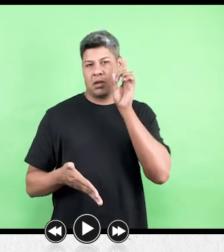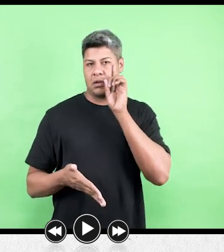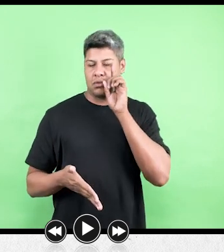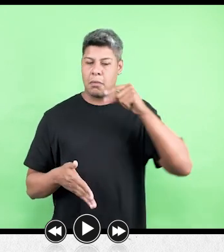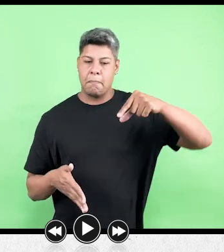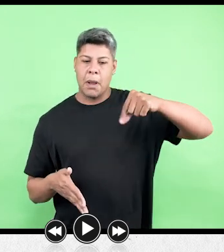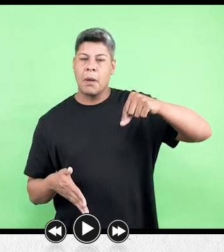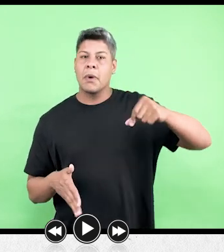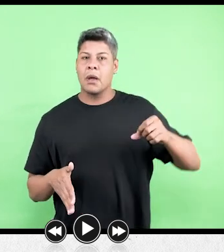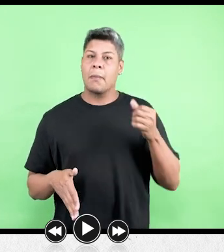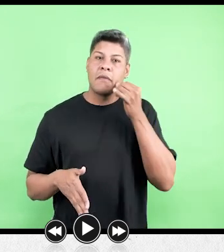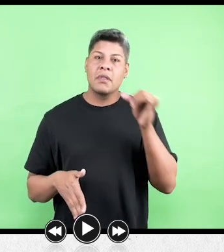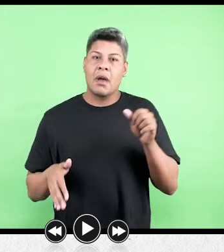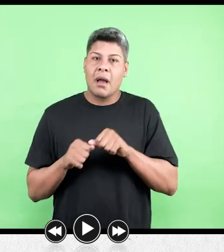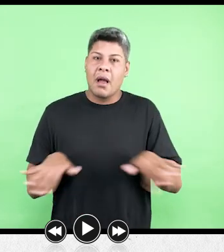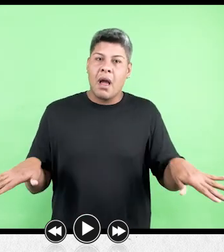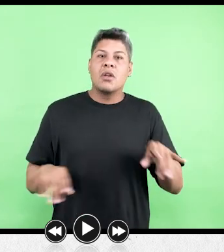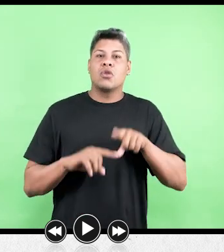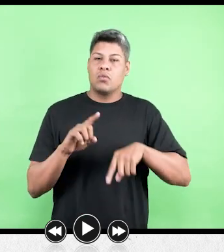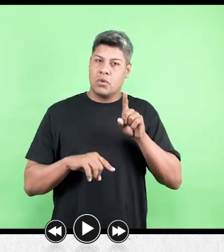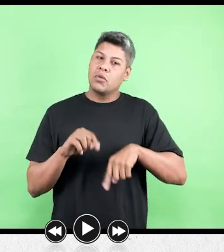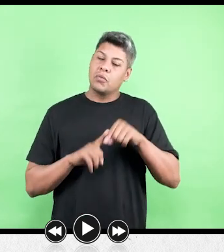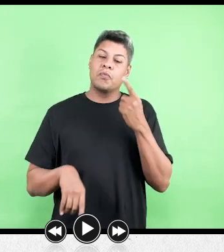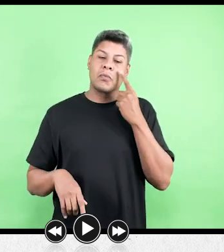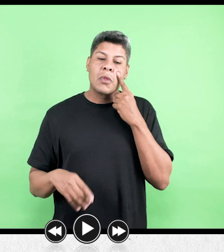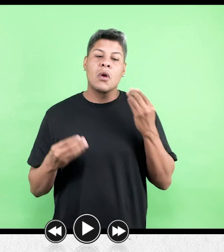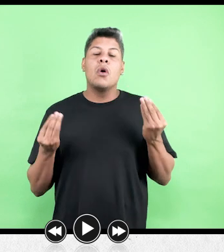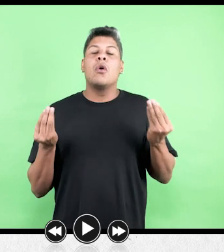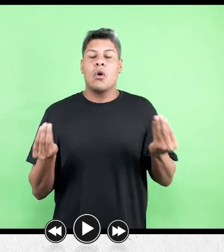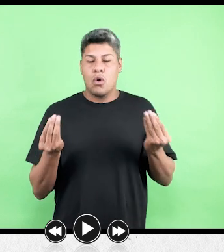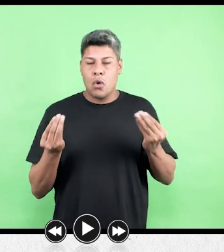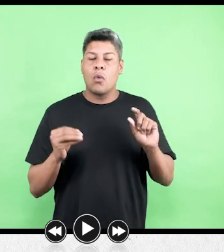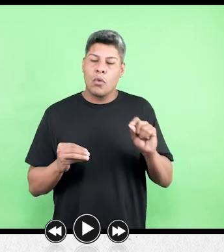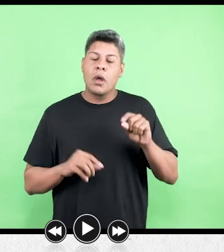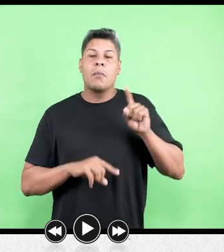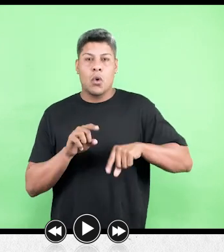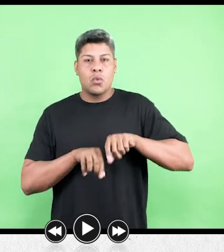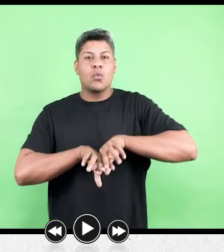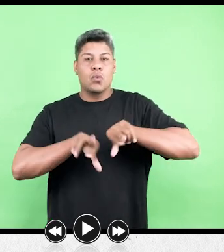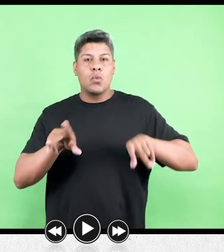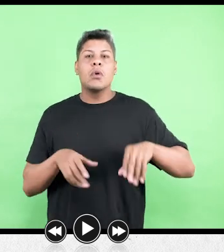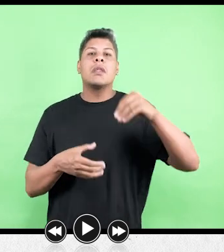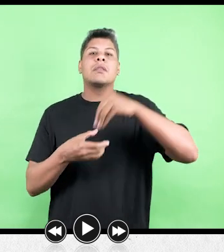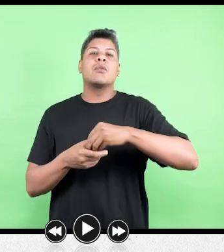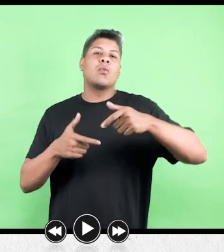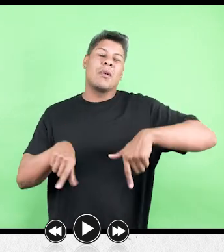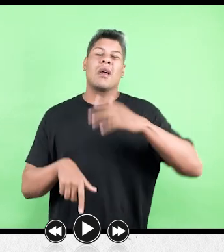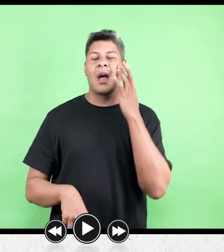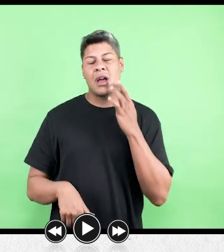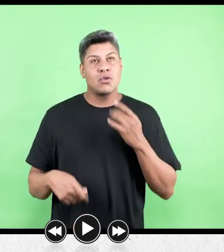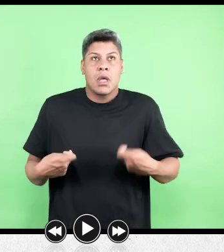gente não tenha aí desperdício de produto, dosando aí muitos produtos para dentro da estação onde talvez não